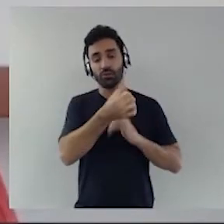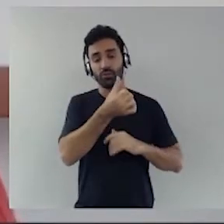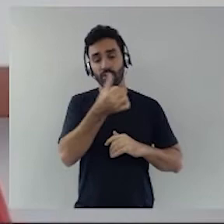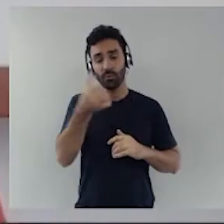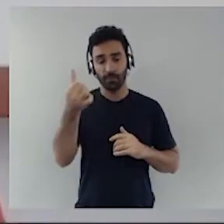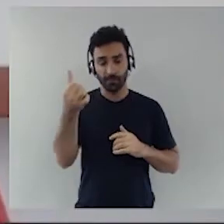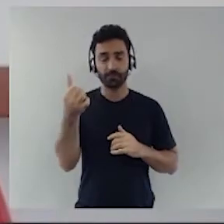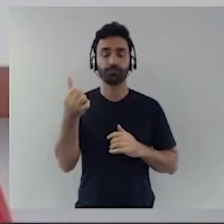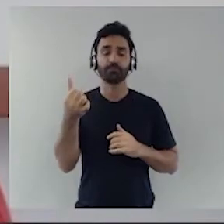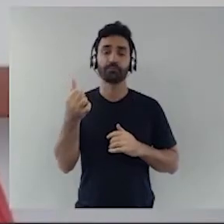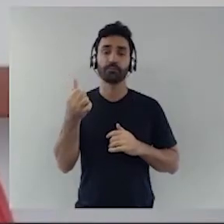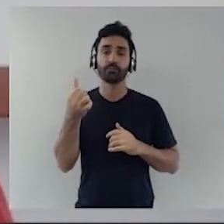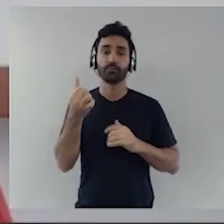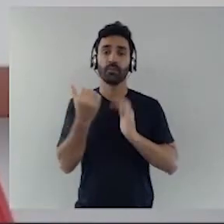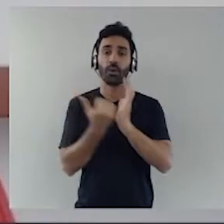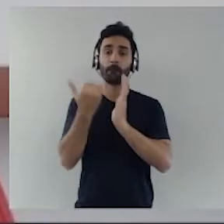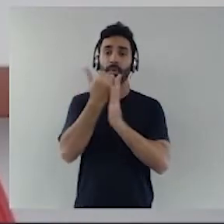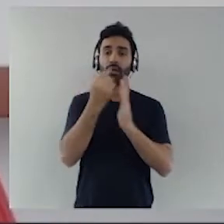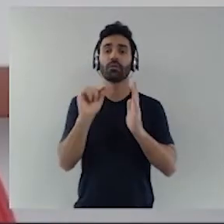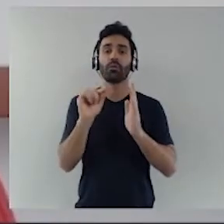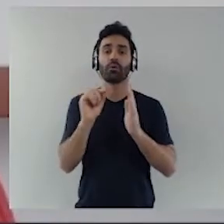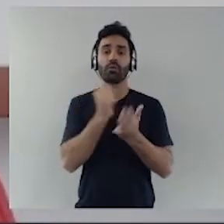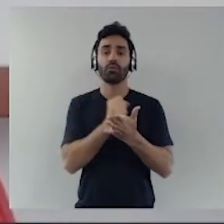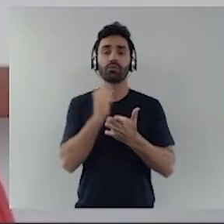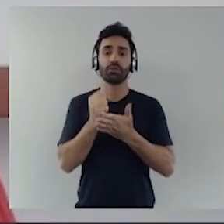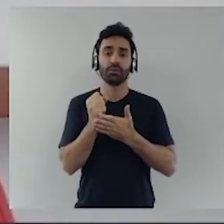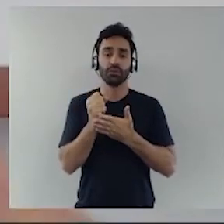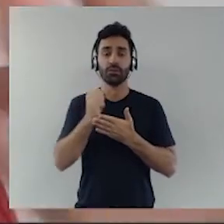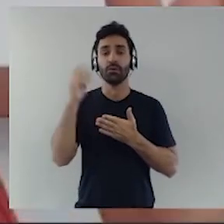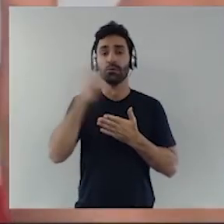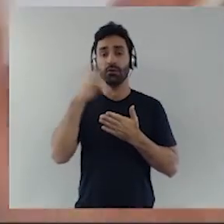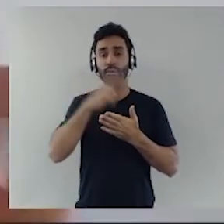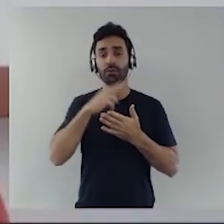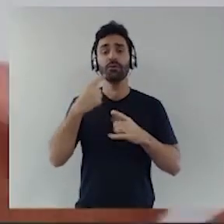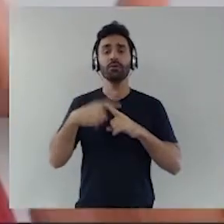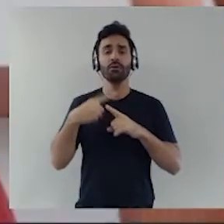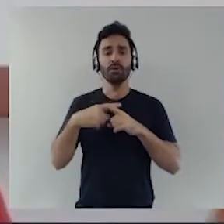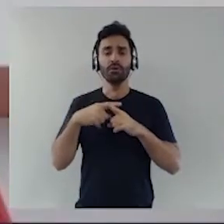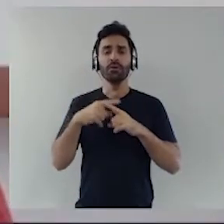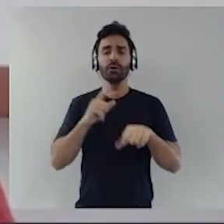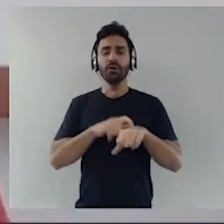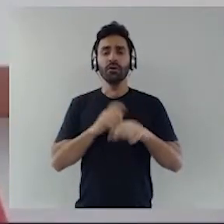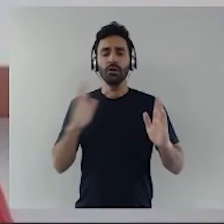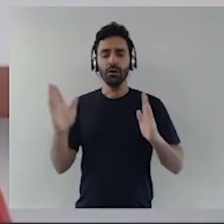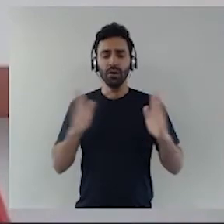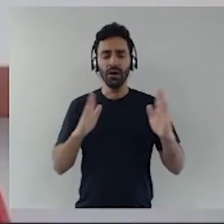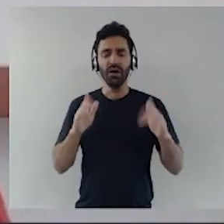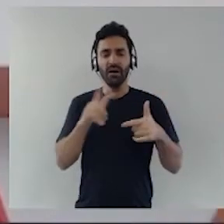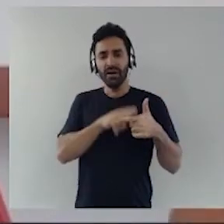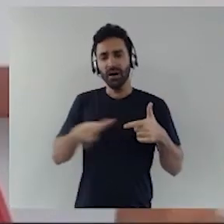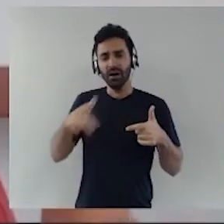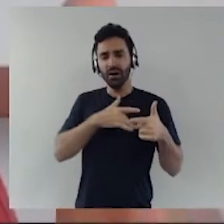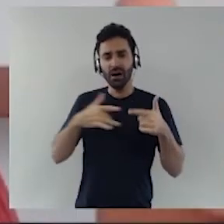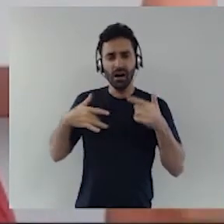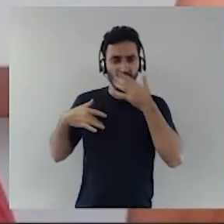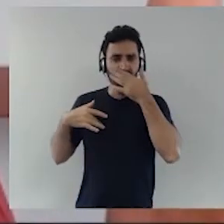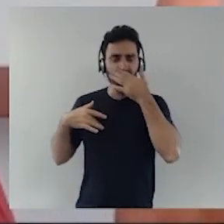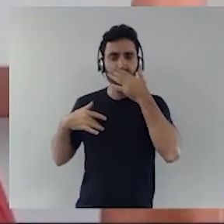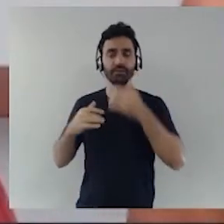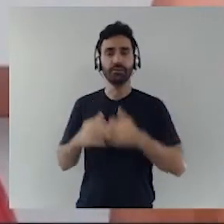e é um pia a contratação por emergência em razão deste período de saúde pública